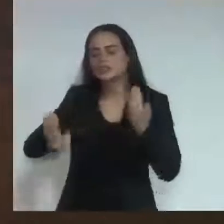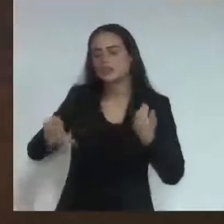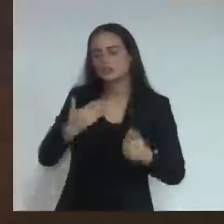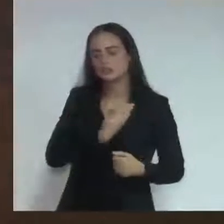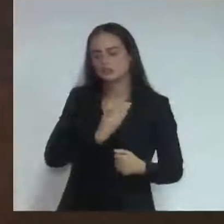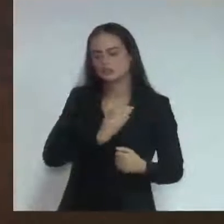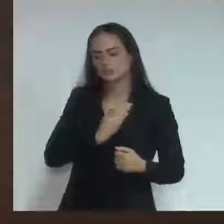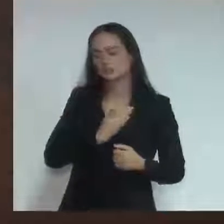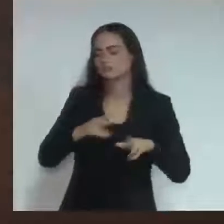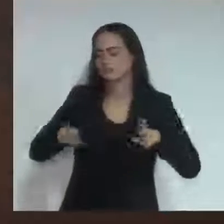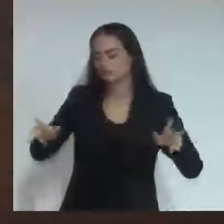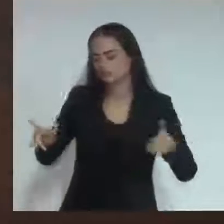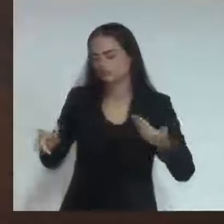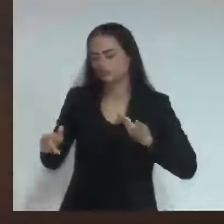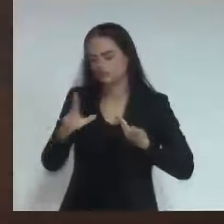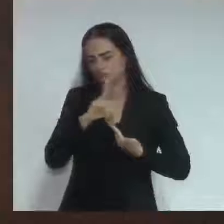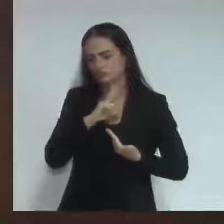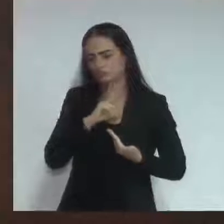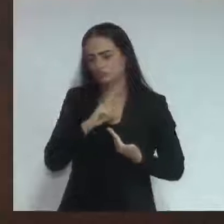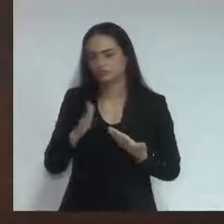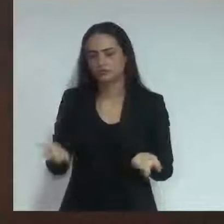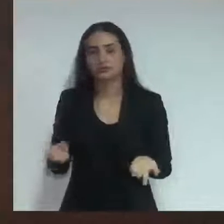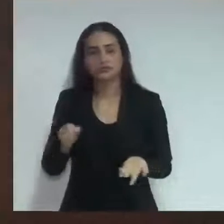deixar de falar ou assinar algo